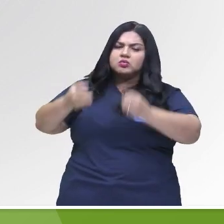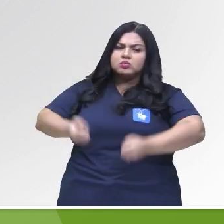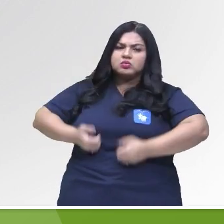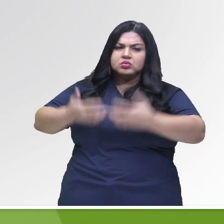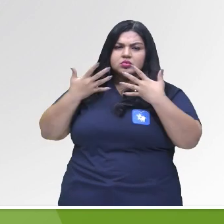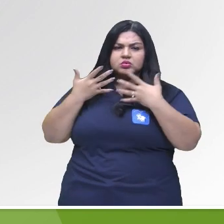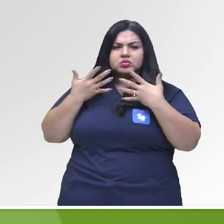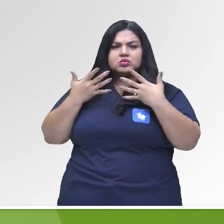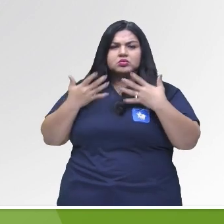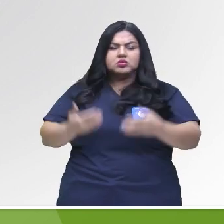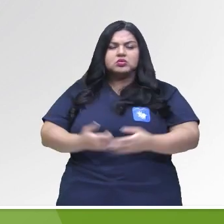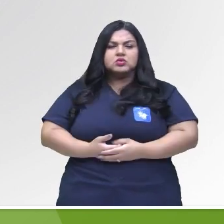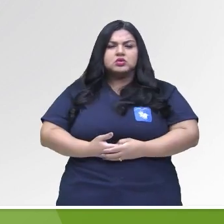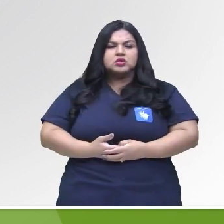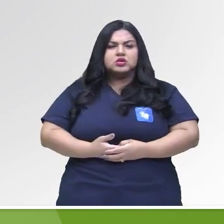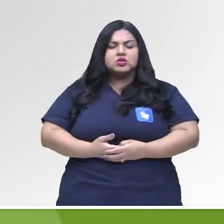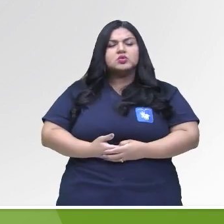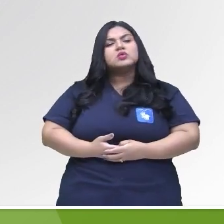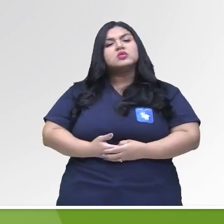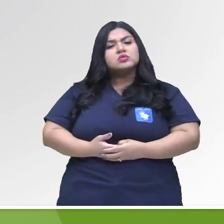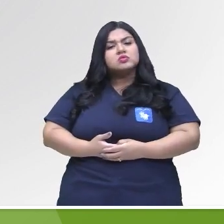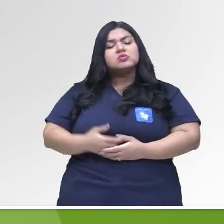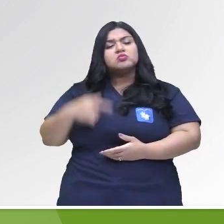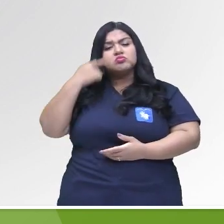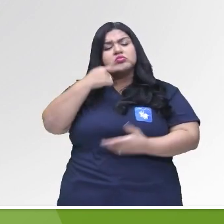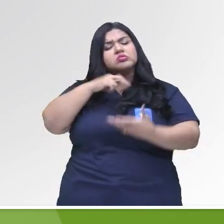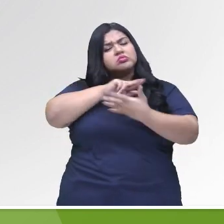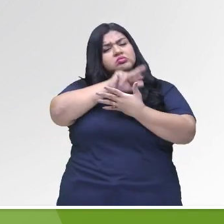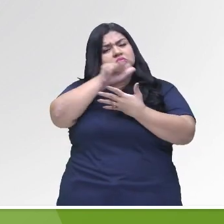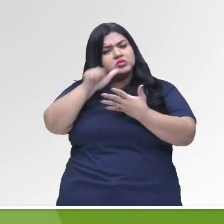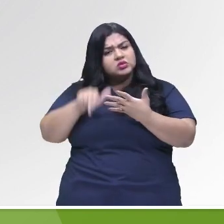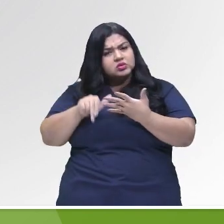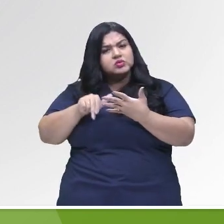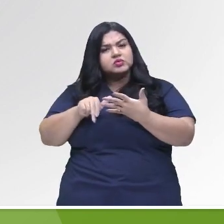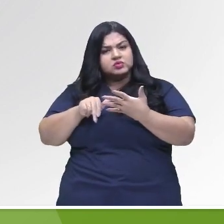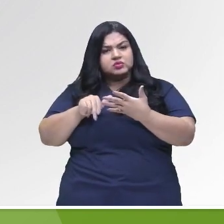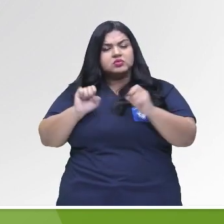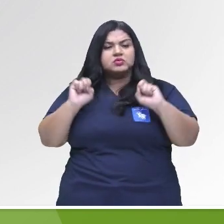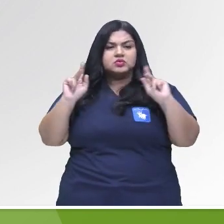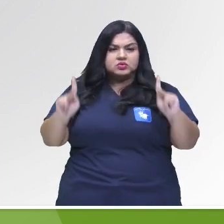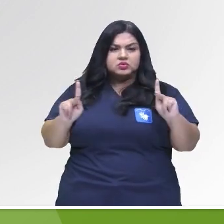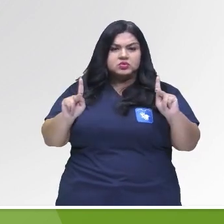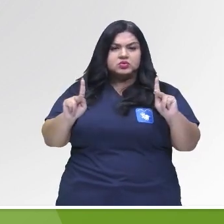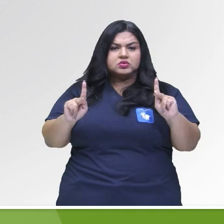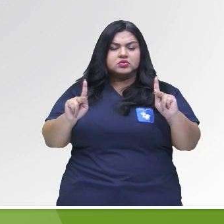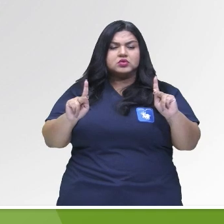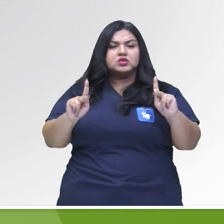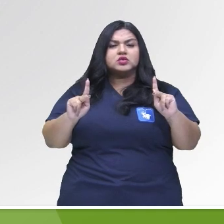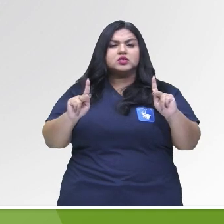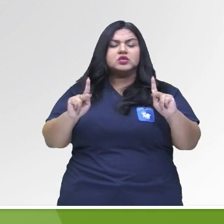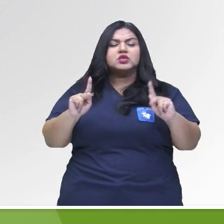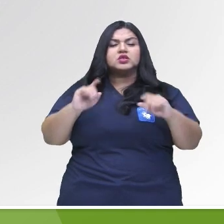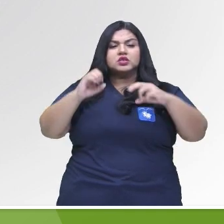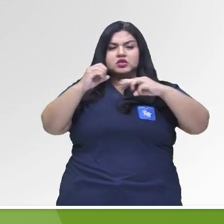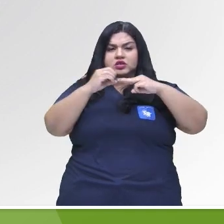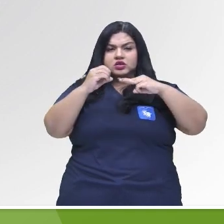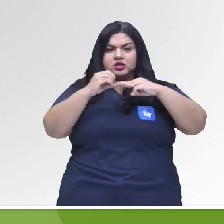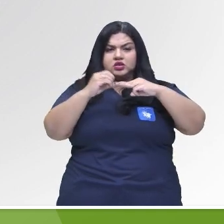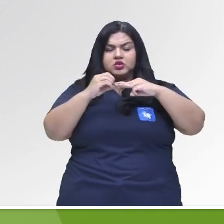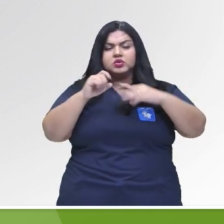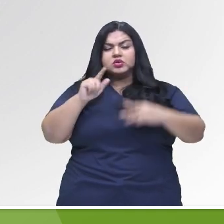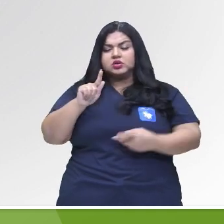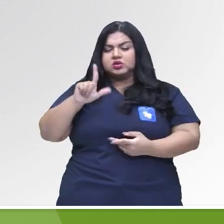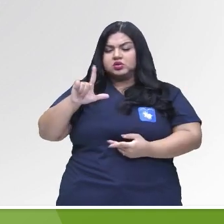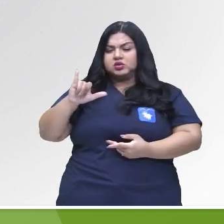os polissacarídeos também são polímeros, tá? A celulose, o